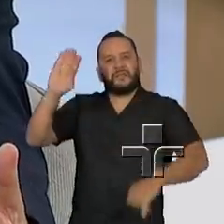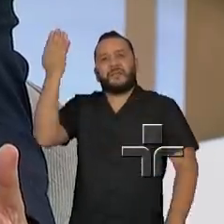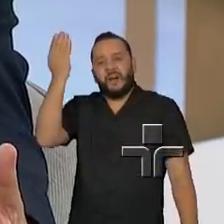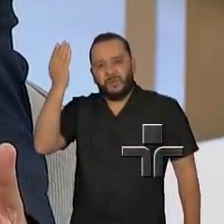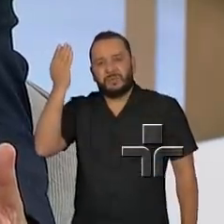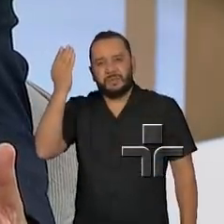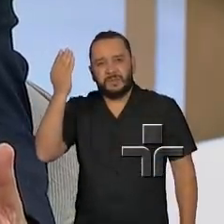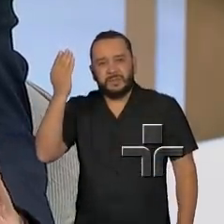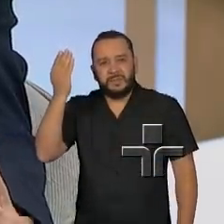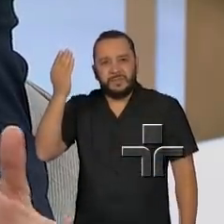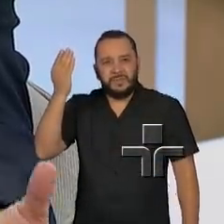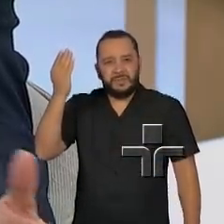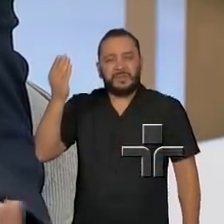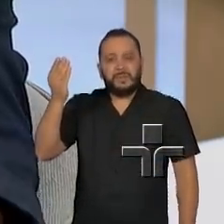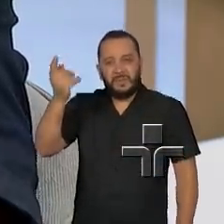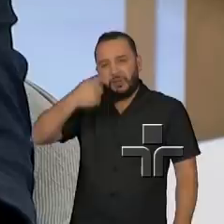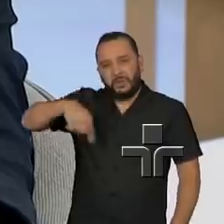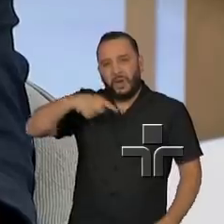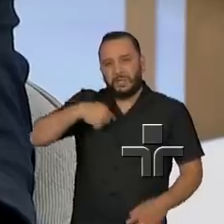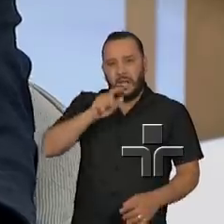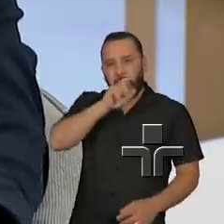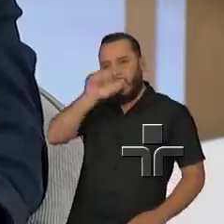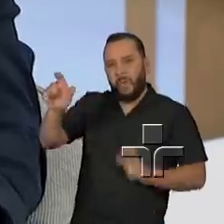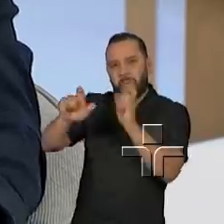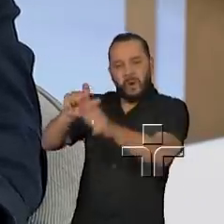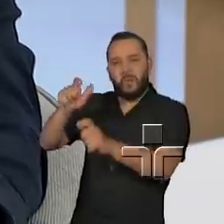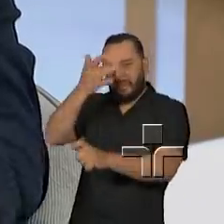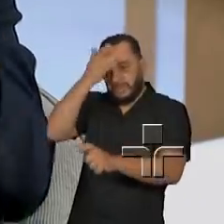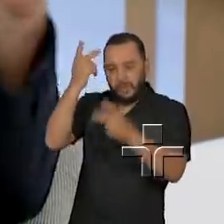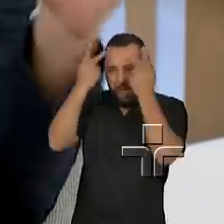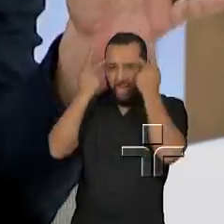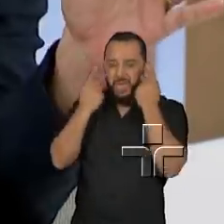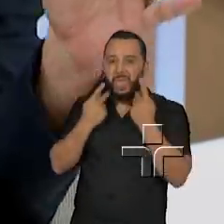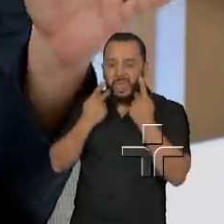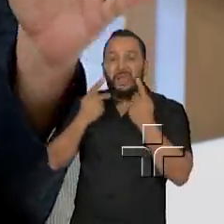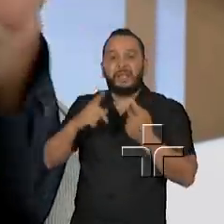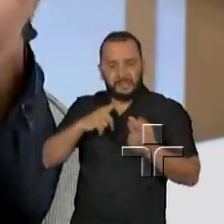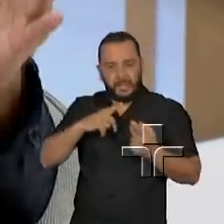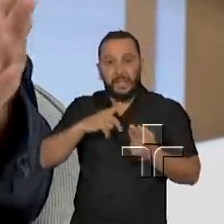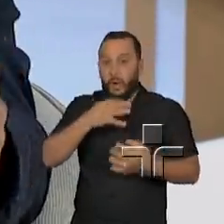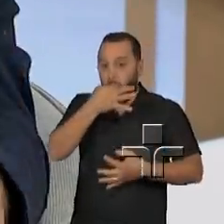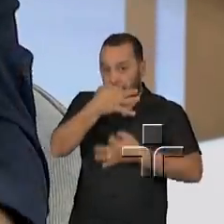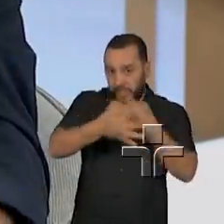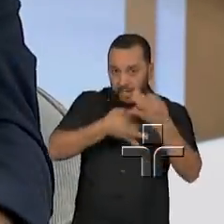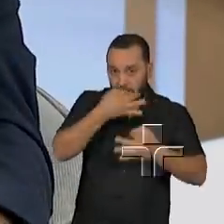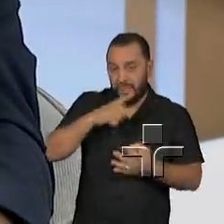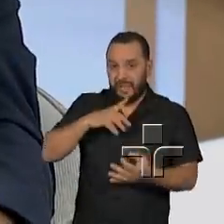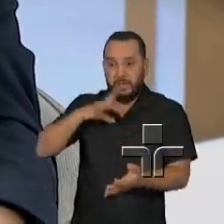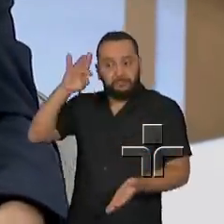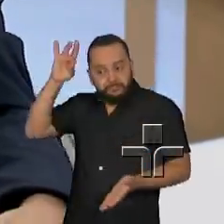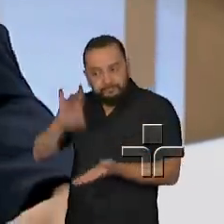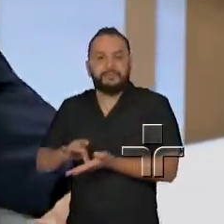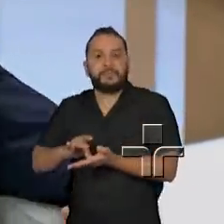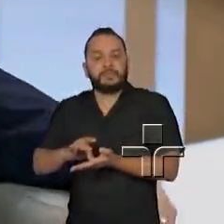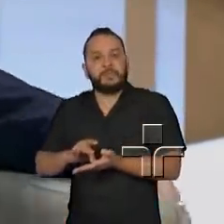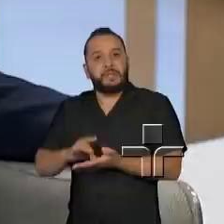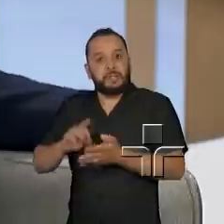que são fatos. Existem opiniões e existem fatos. Tem logos e tem doxa. São coisas diferentes.